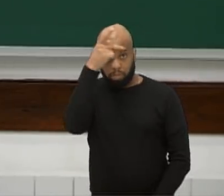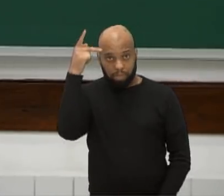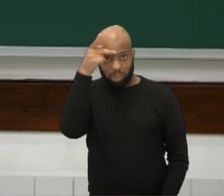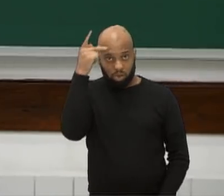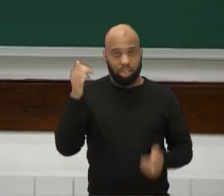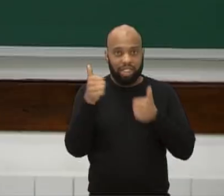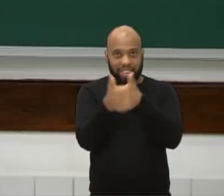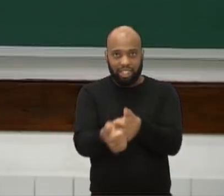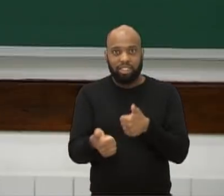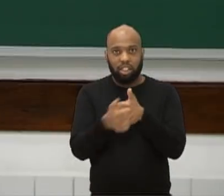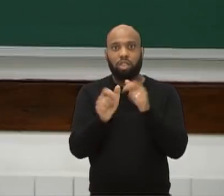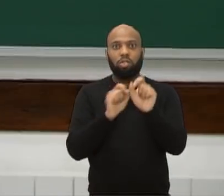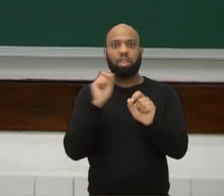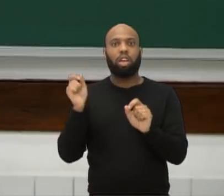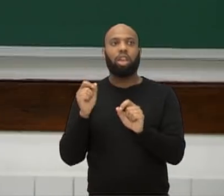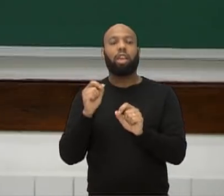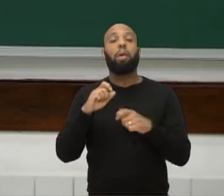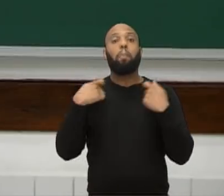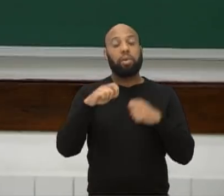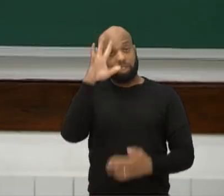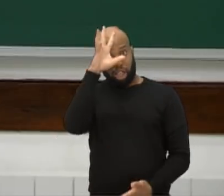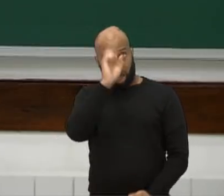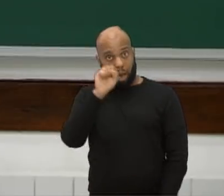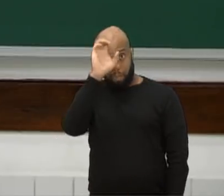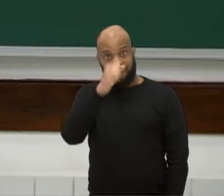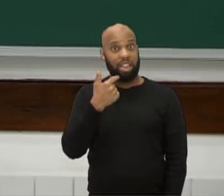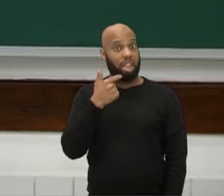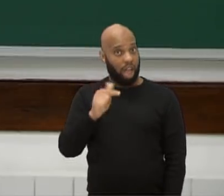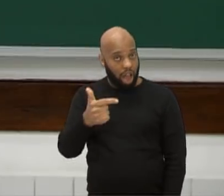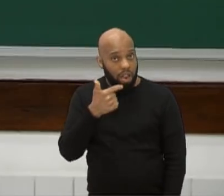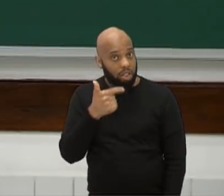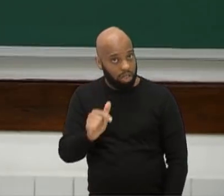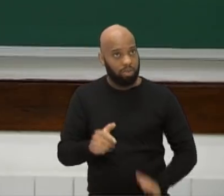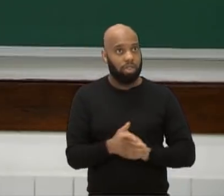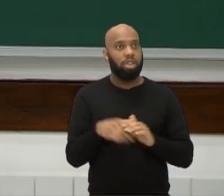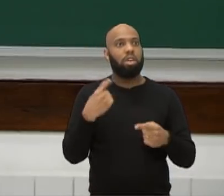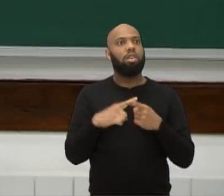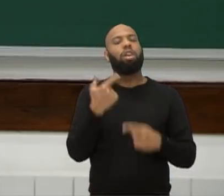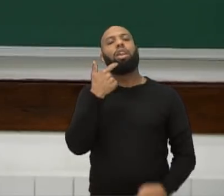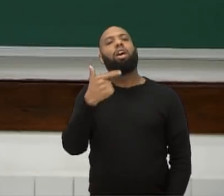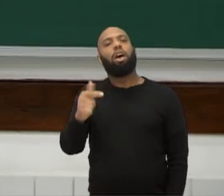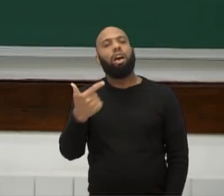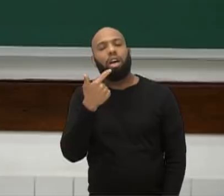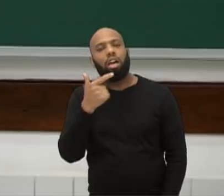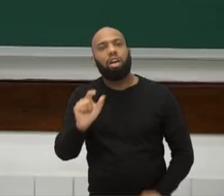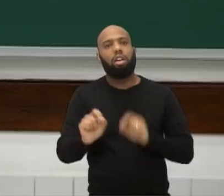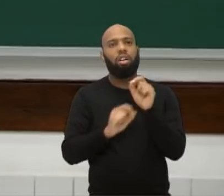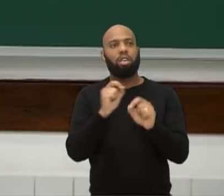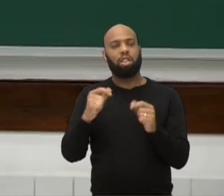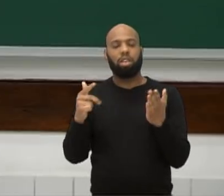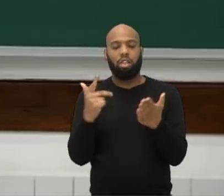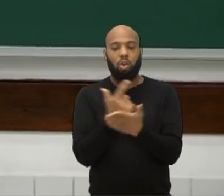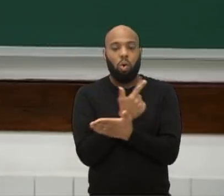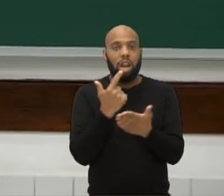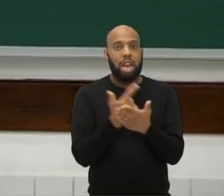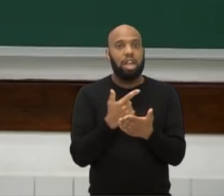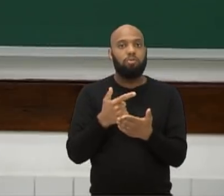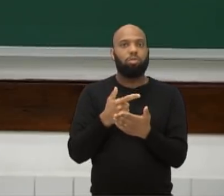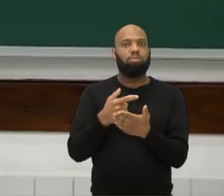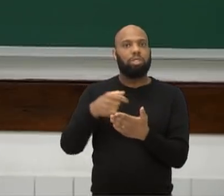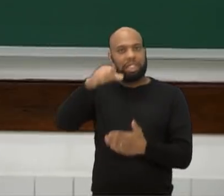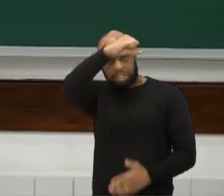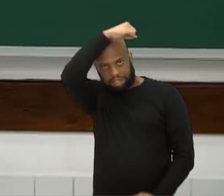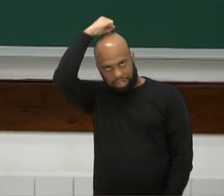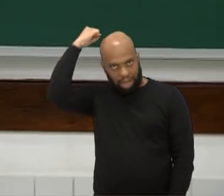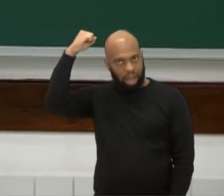adeptos dominem o idioma, principalmente aquele idioma, aquela língua que o livro sagrado daquela crença foi